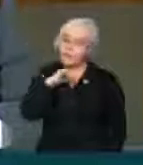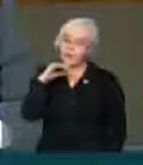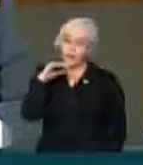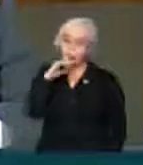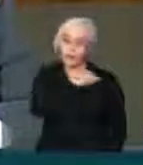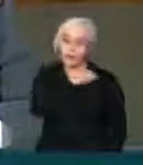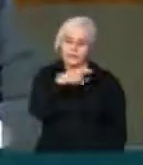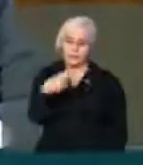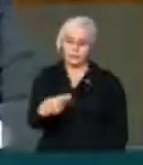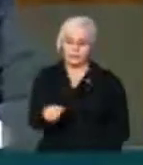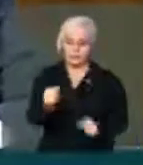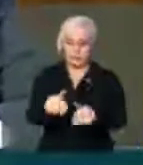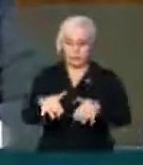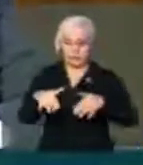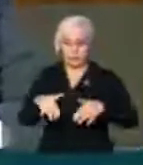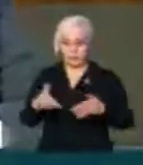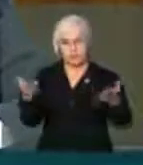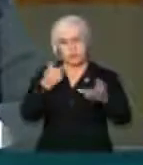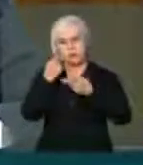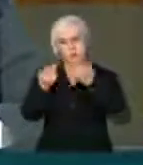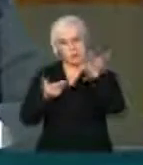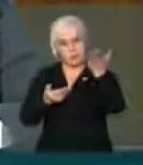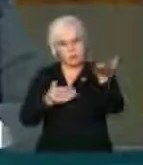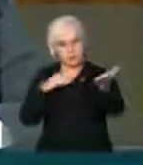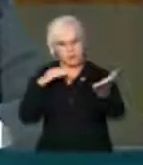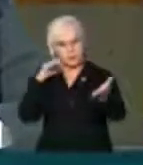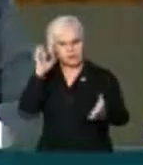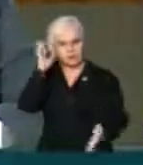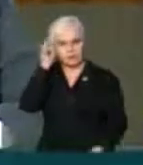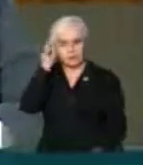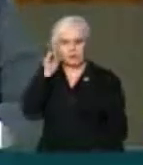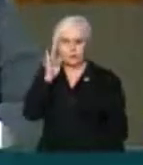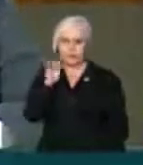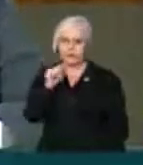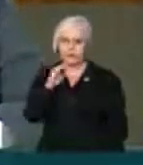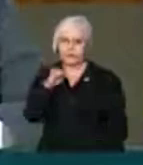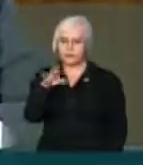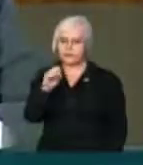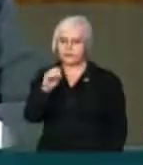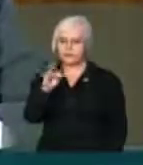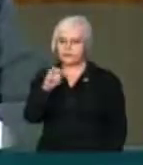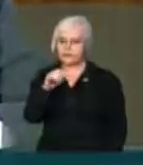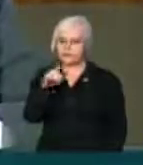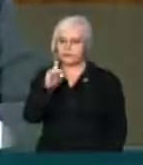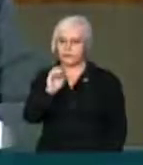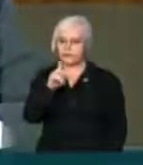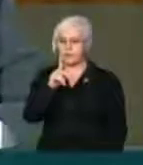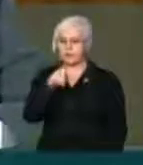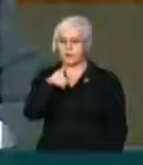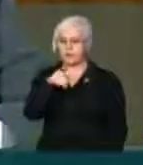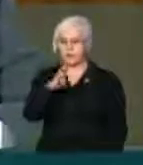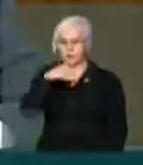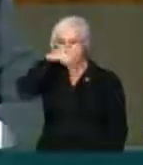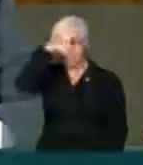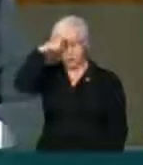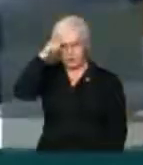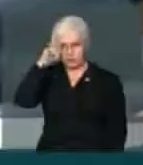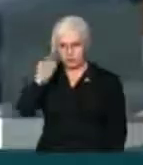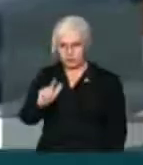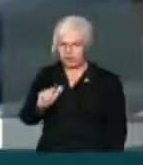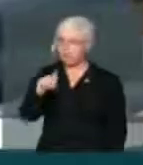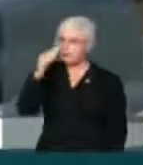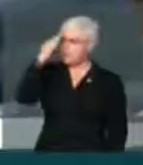Ao plenário, para uma breve apresentação, Fábio Tradi, PMDB Mato Grosso do Sul. Muito obrigado,